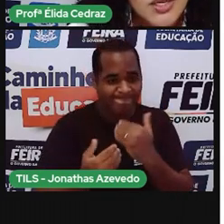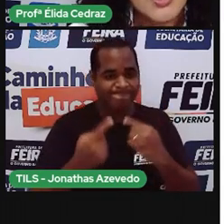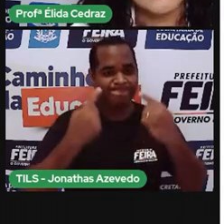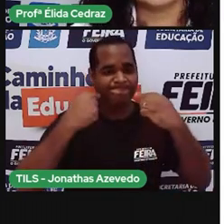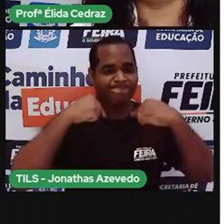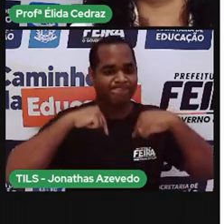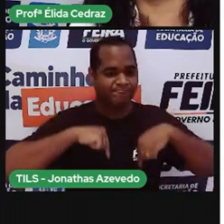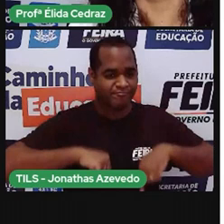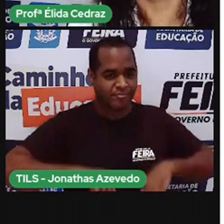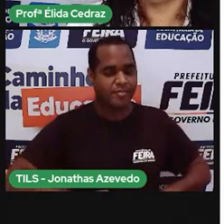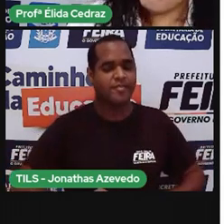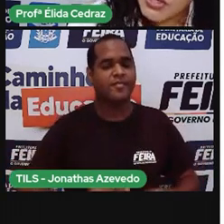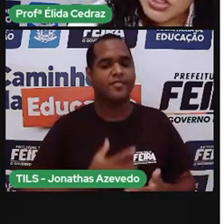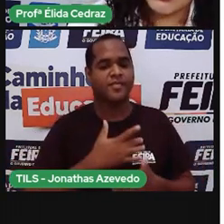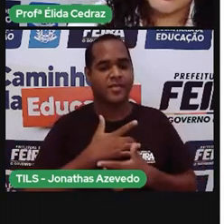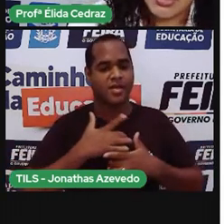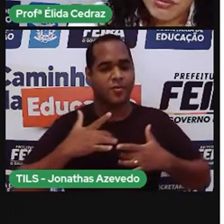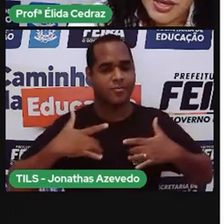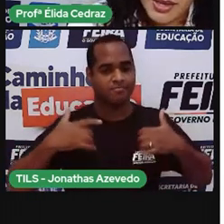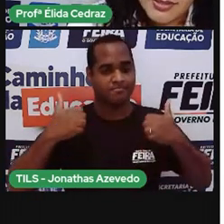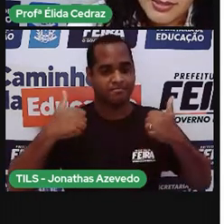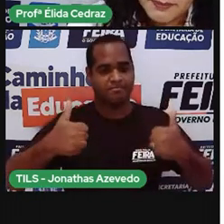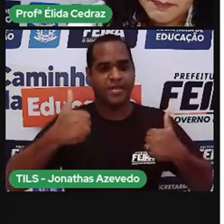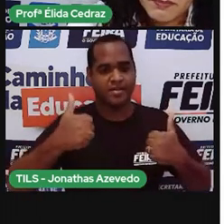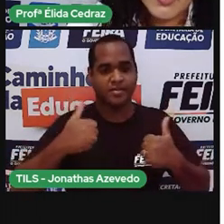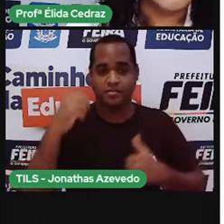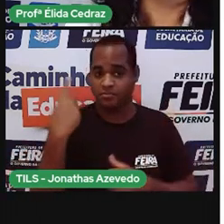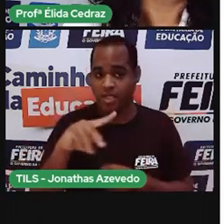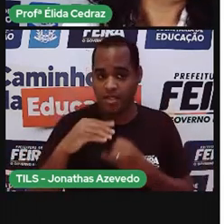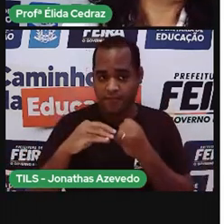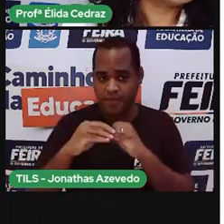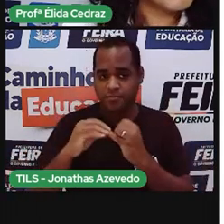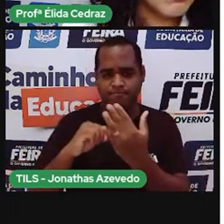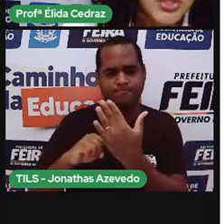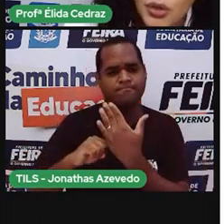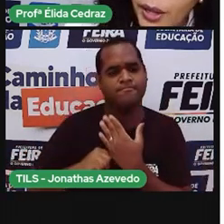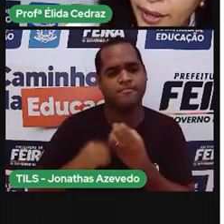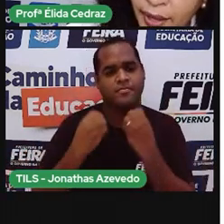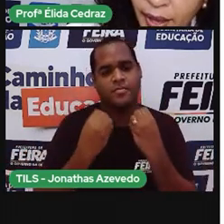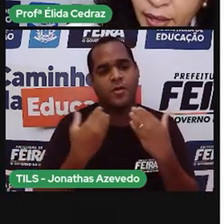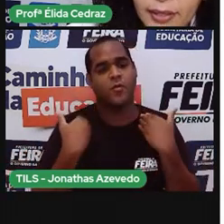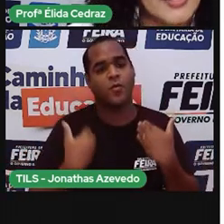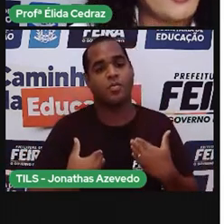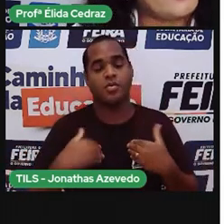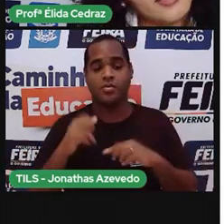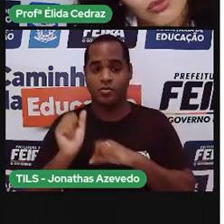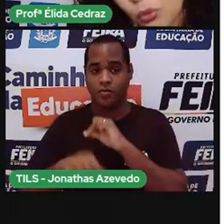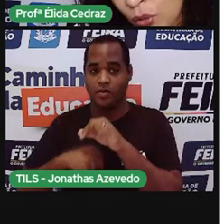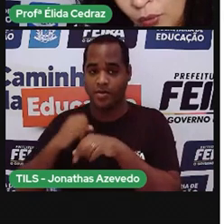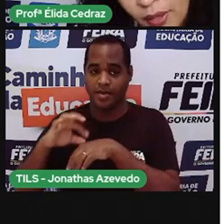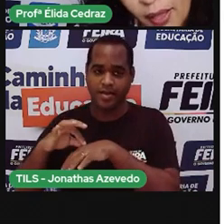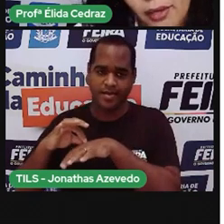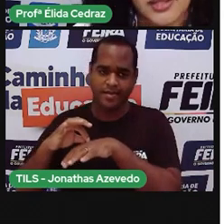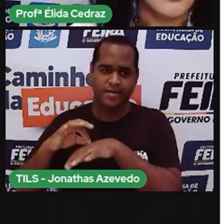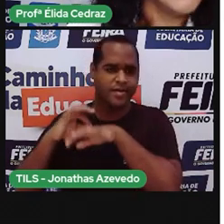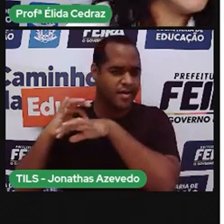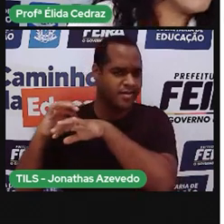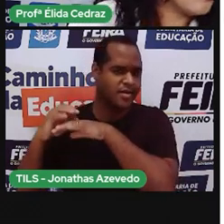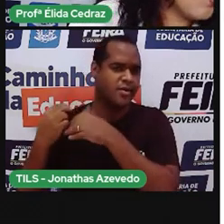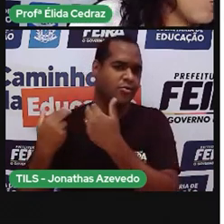os nutrientes que o feijão nos oferece. troca a carne. Carne é tudo